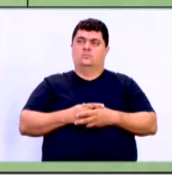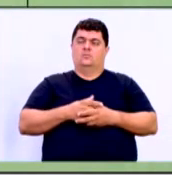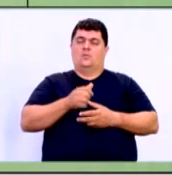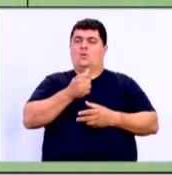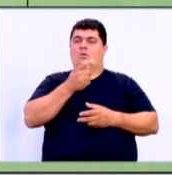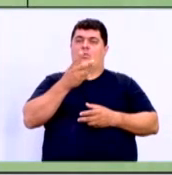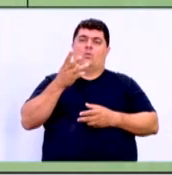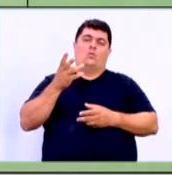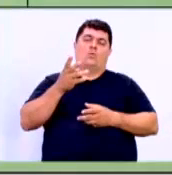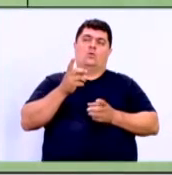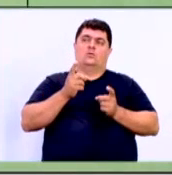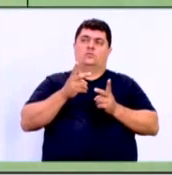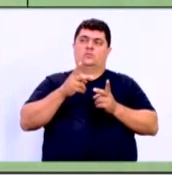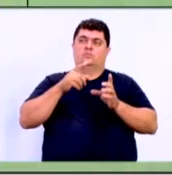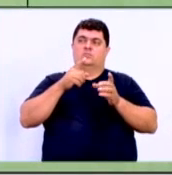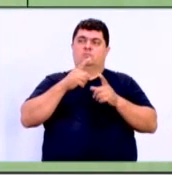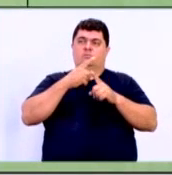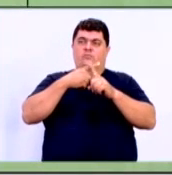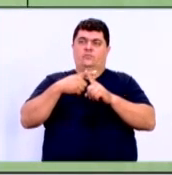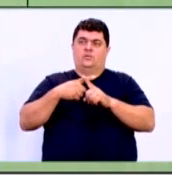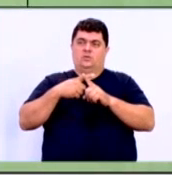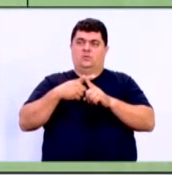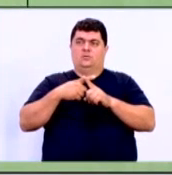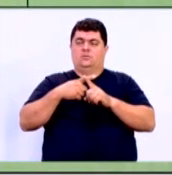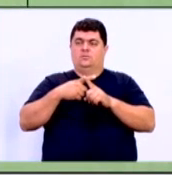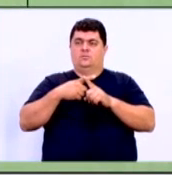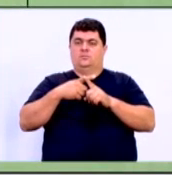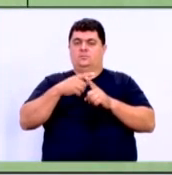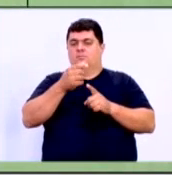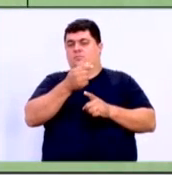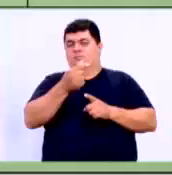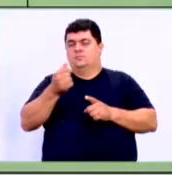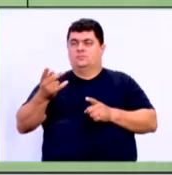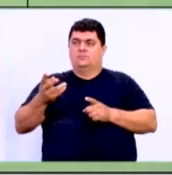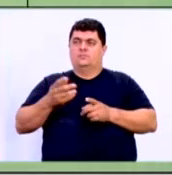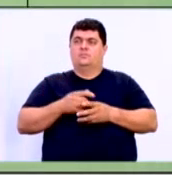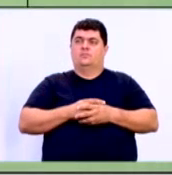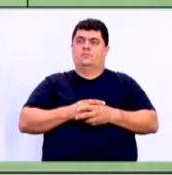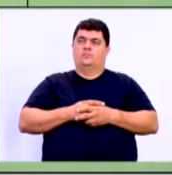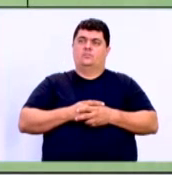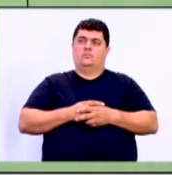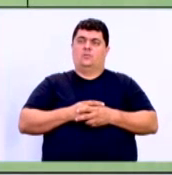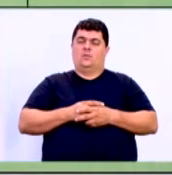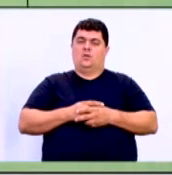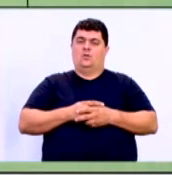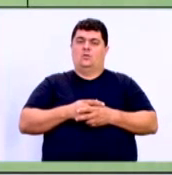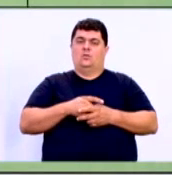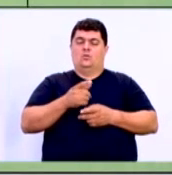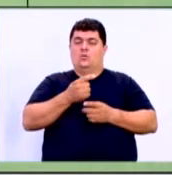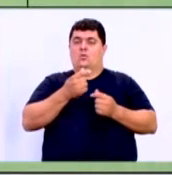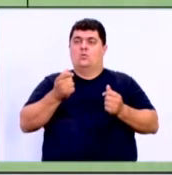vendi vezes o valor. O custo do produto,